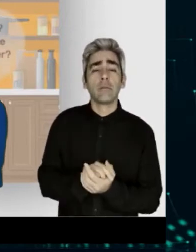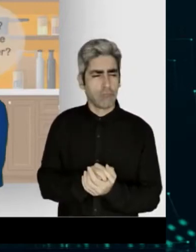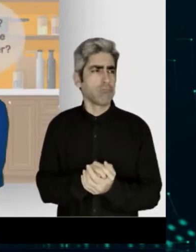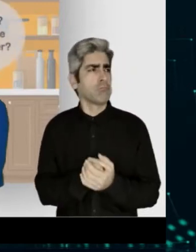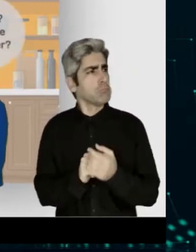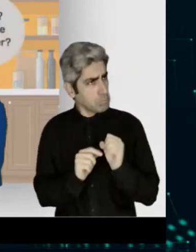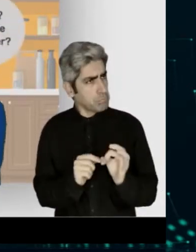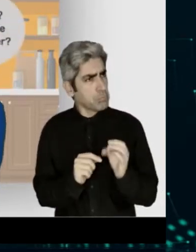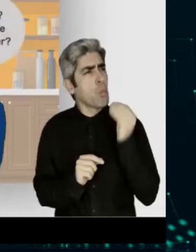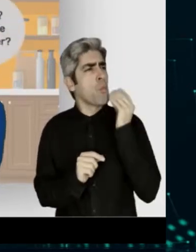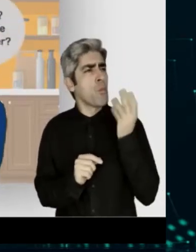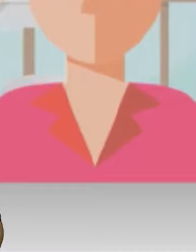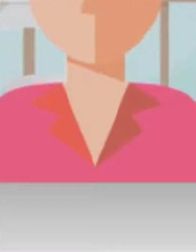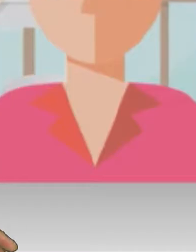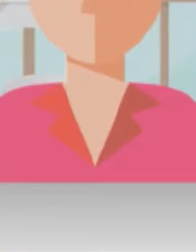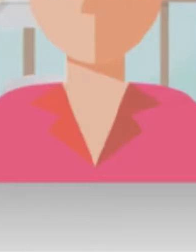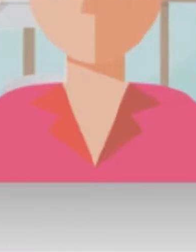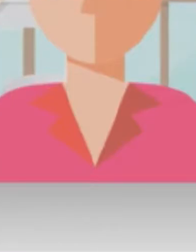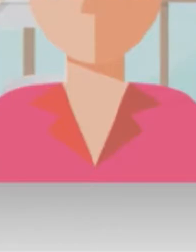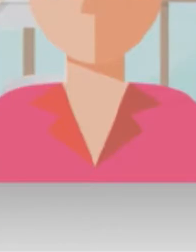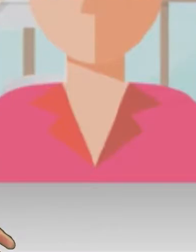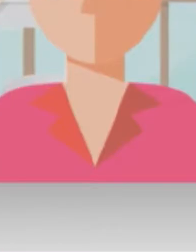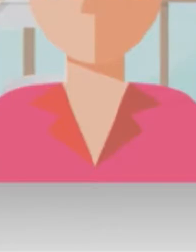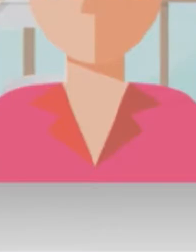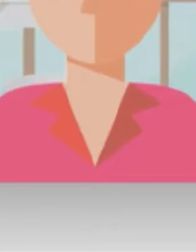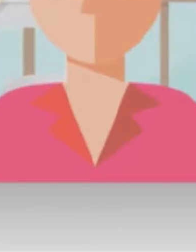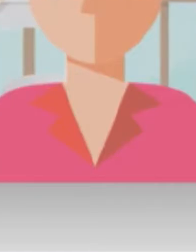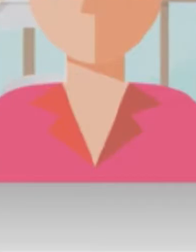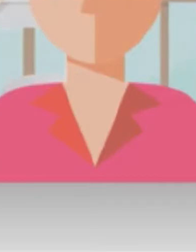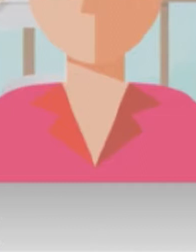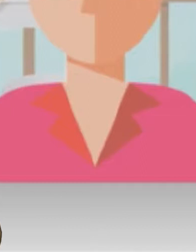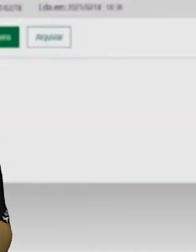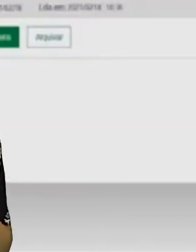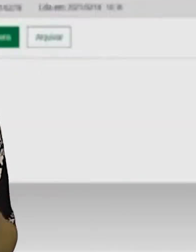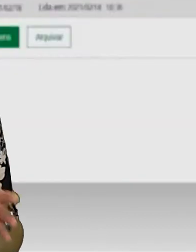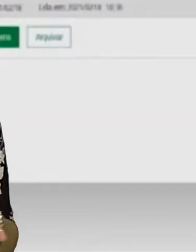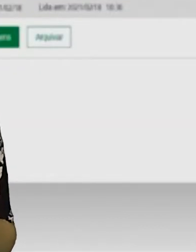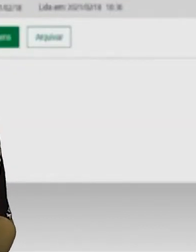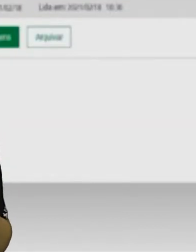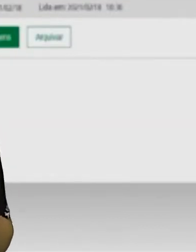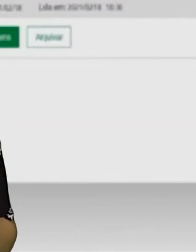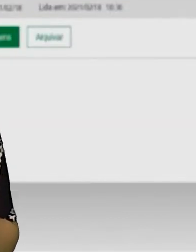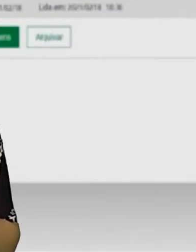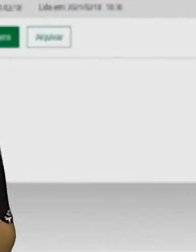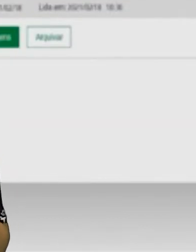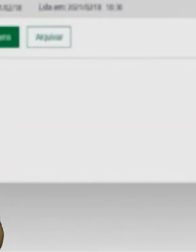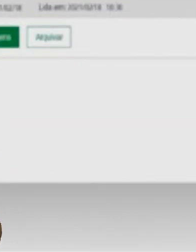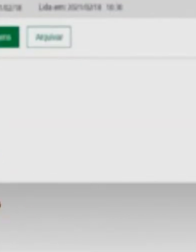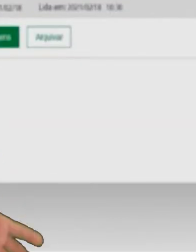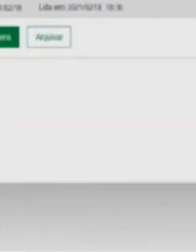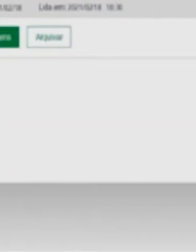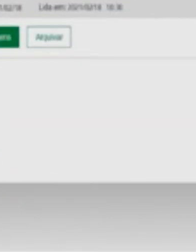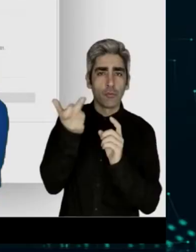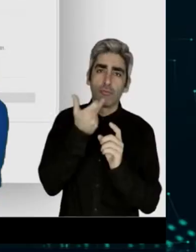Primeiro pilar, o pilar legislativo, visto que tivemos que adaptar a legislação para podermos atribuir automaticamente pensões.